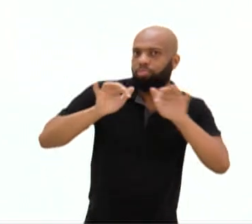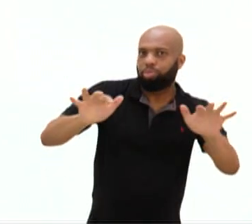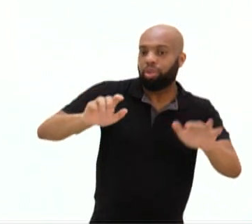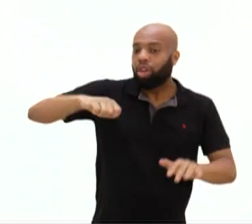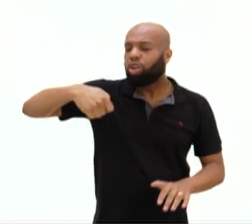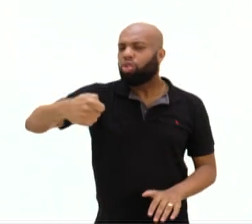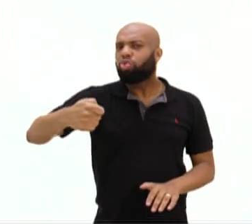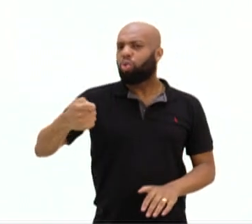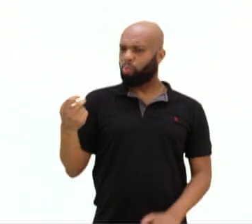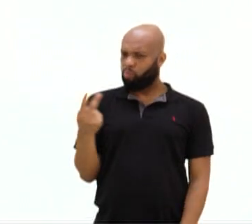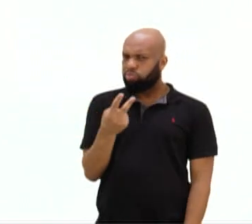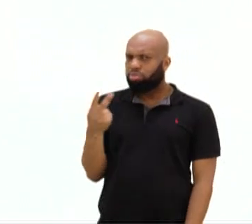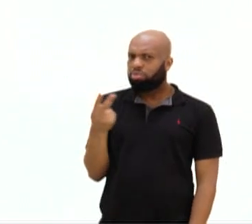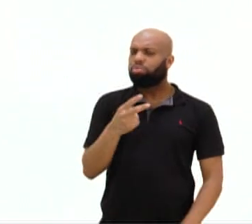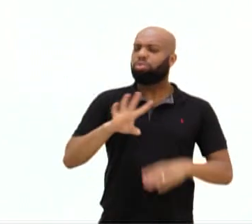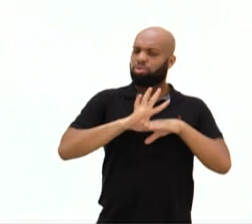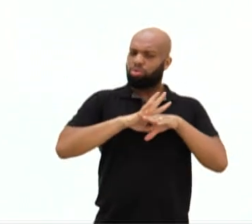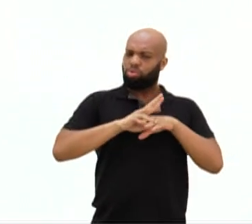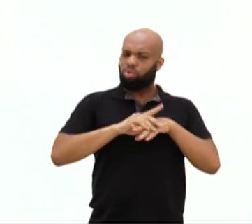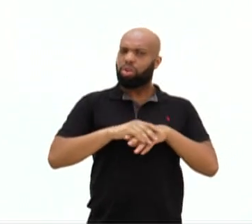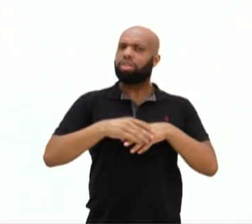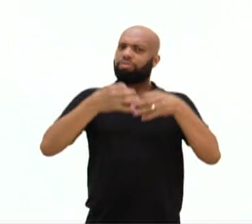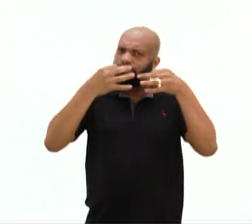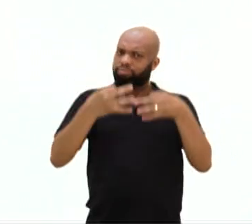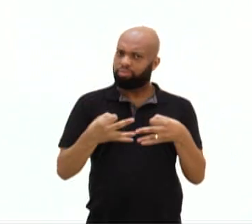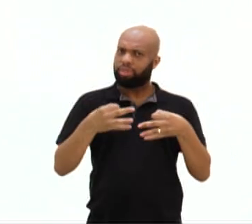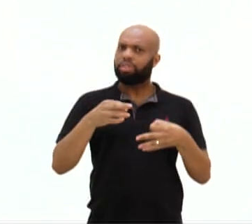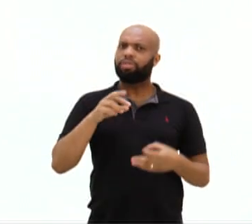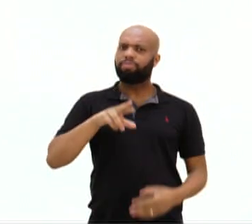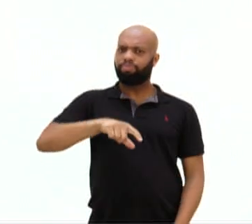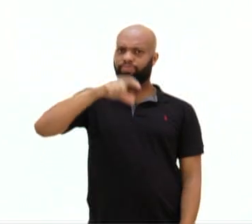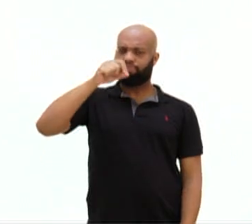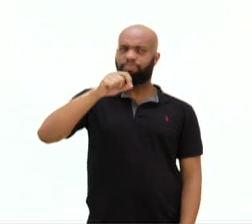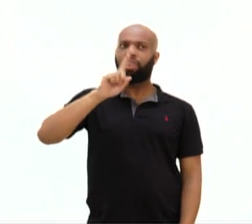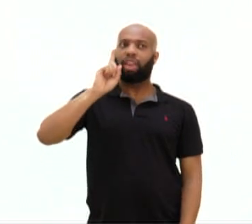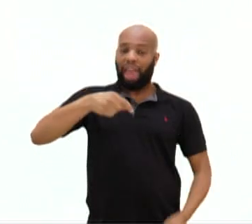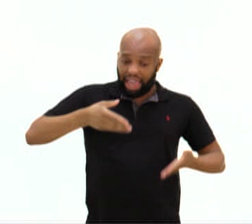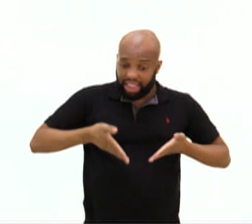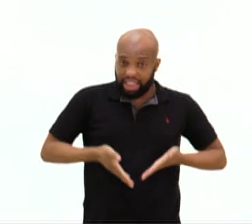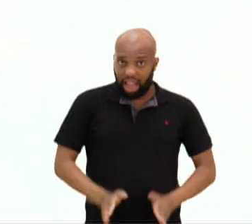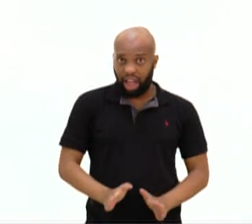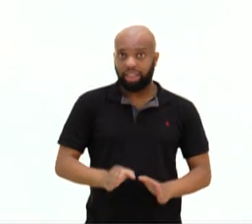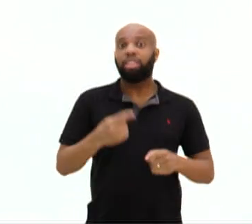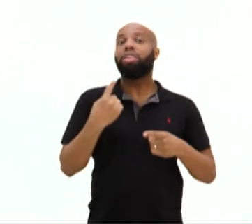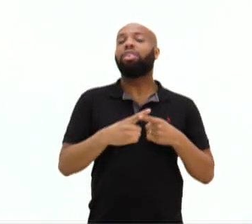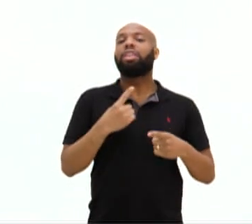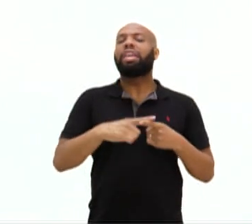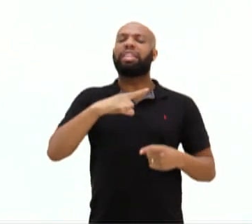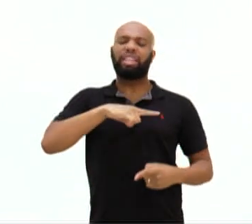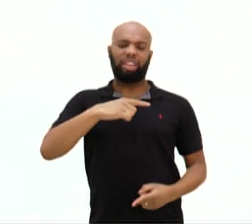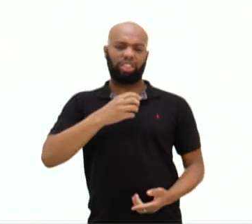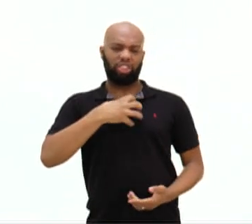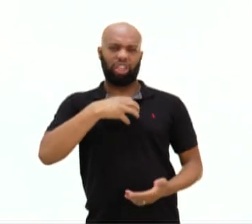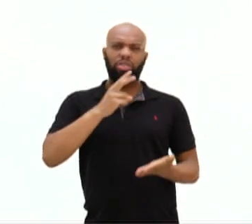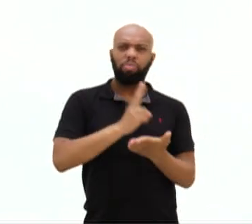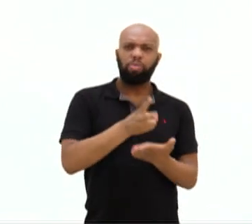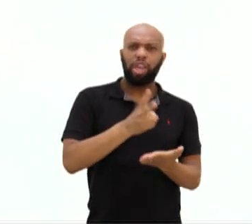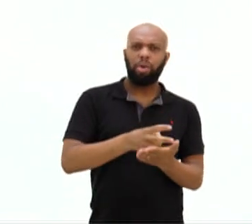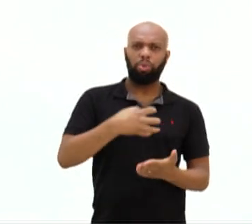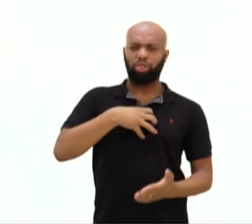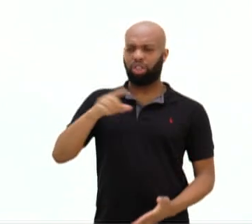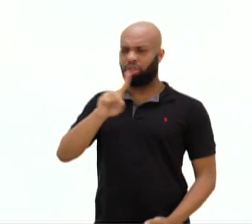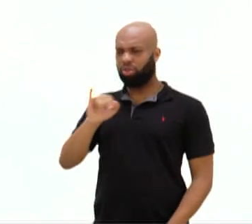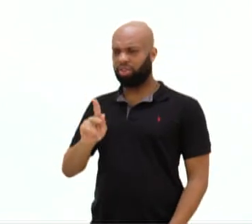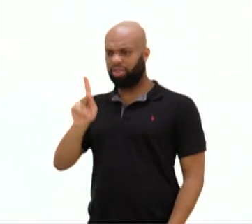essas doenças, é correto afirmar: são congênitas, pois possuem mesma forma de transmissão que o Zika